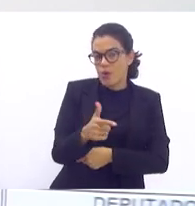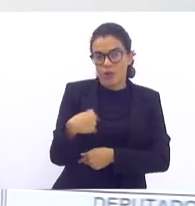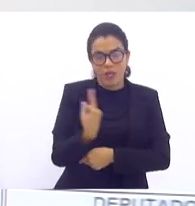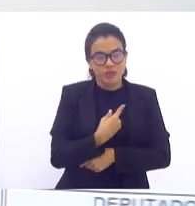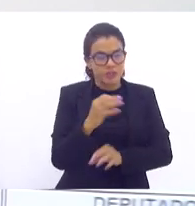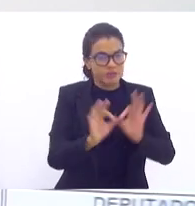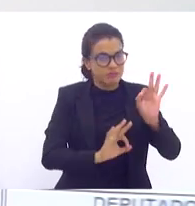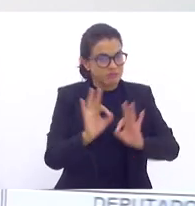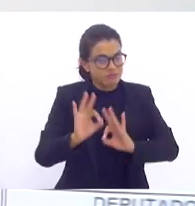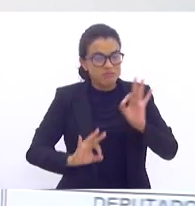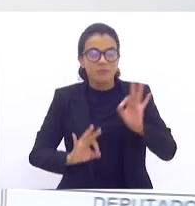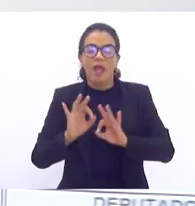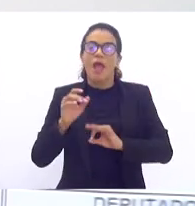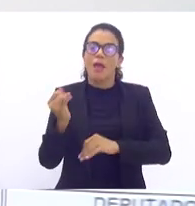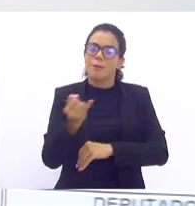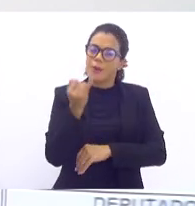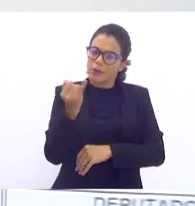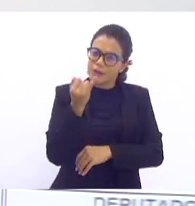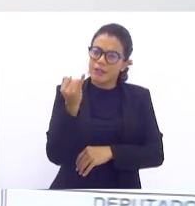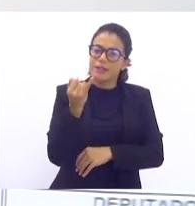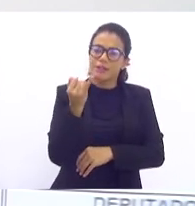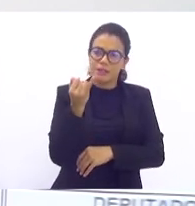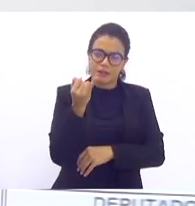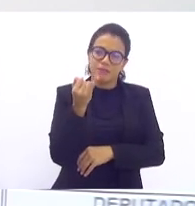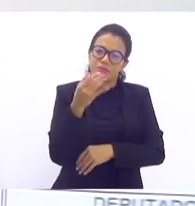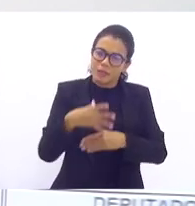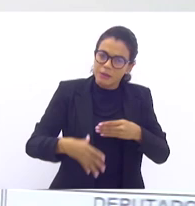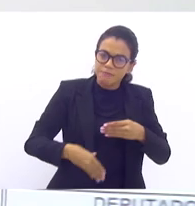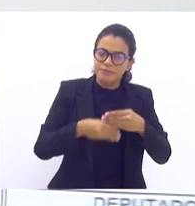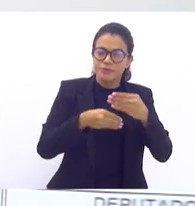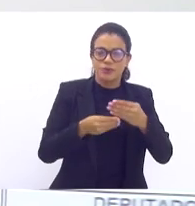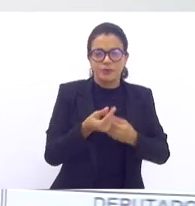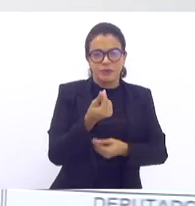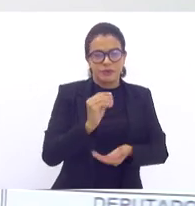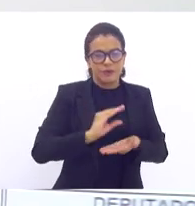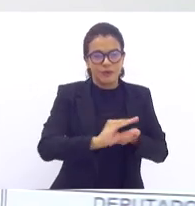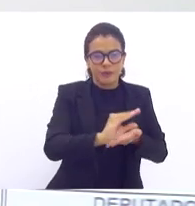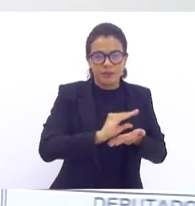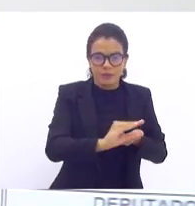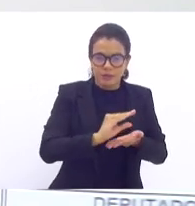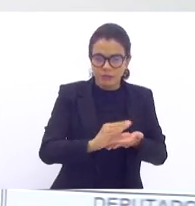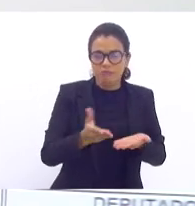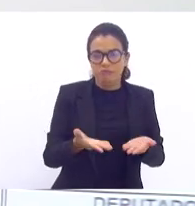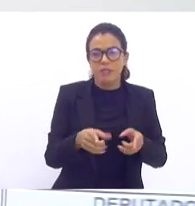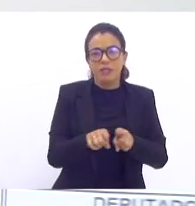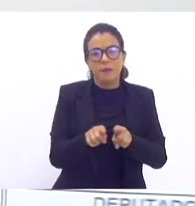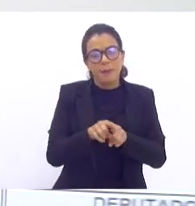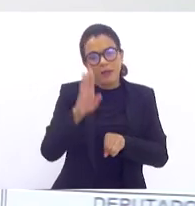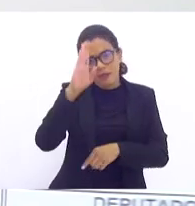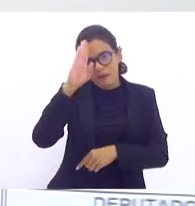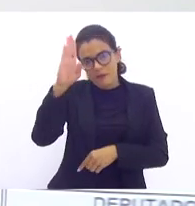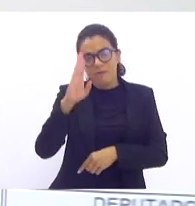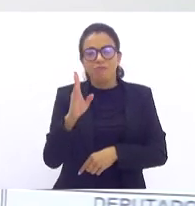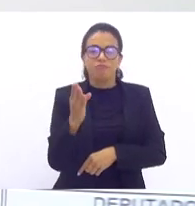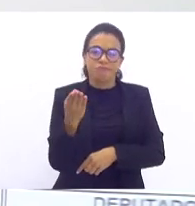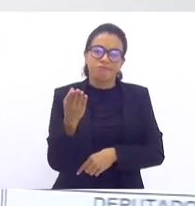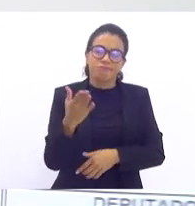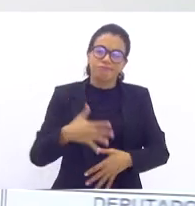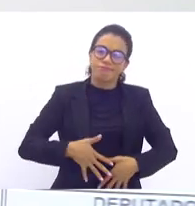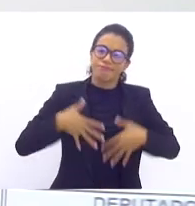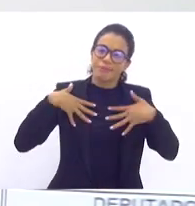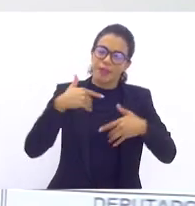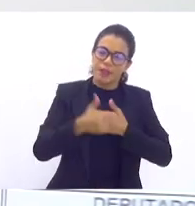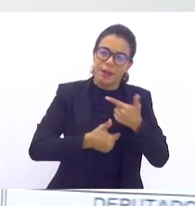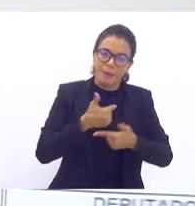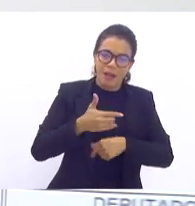nós estamos fazendo é uma coisa muito importante para dar subsídio financeiro algo que eu acho que é fundamental e gra site